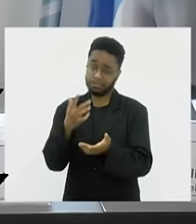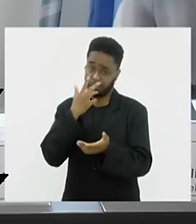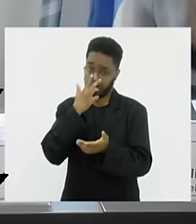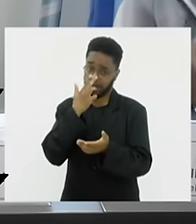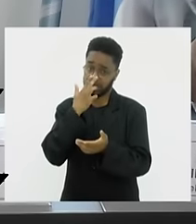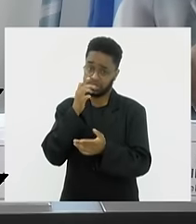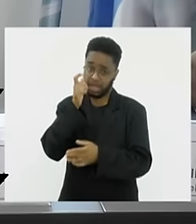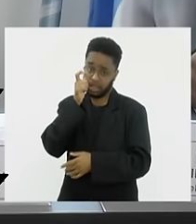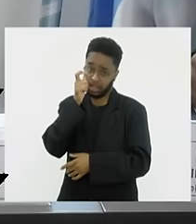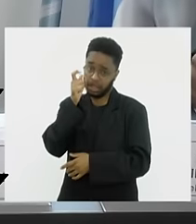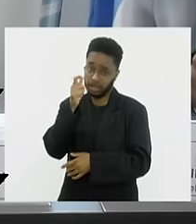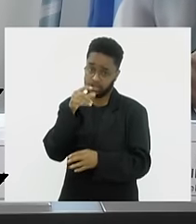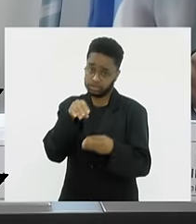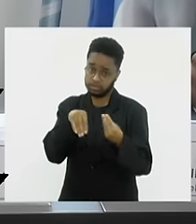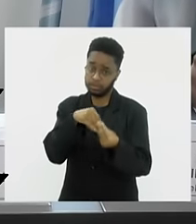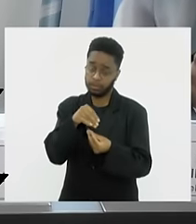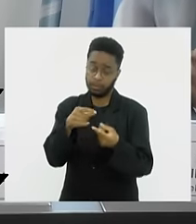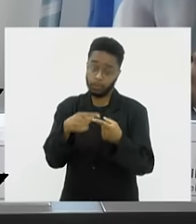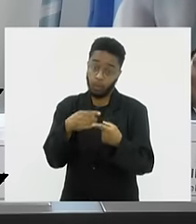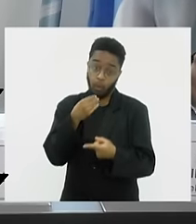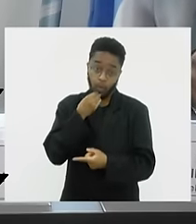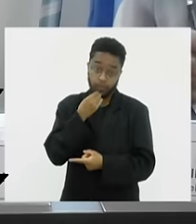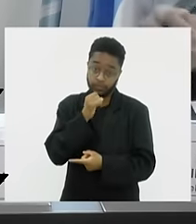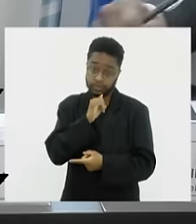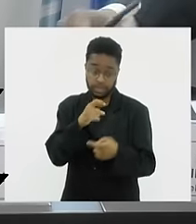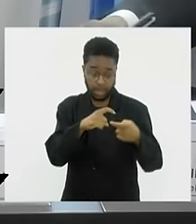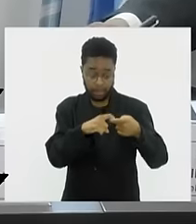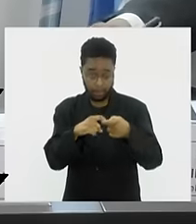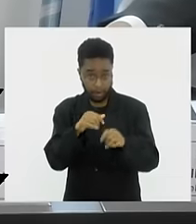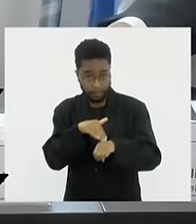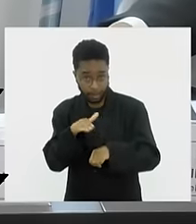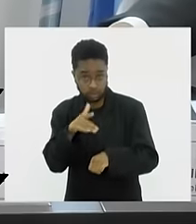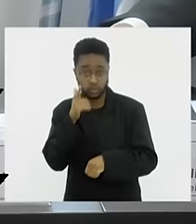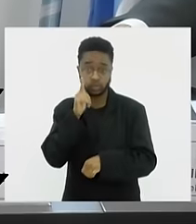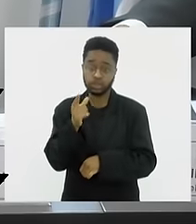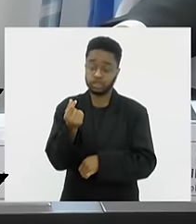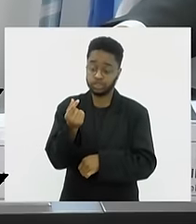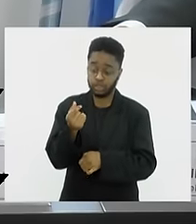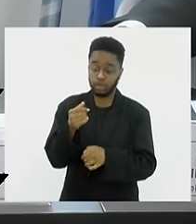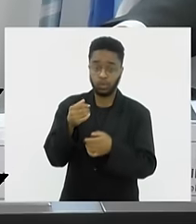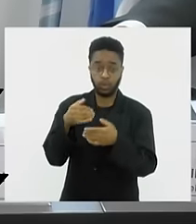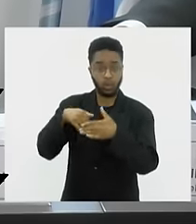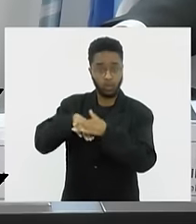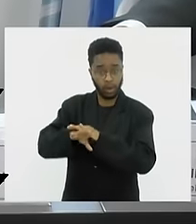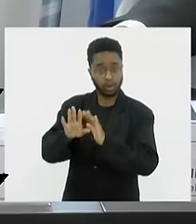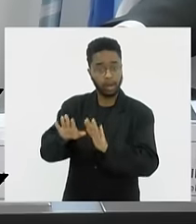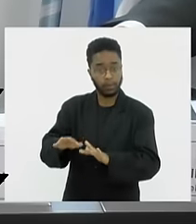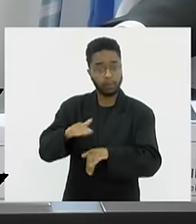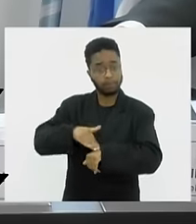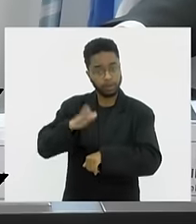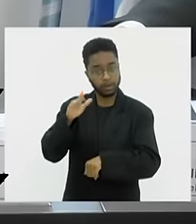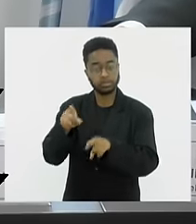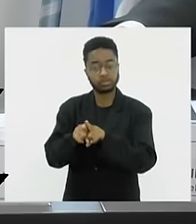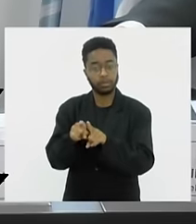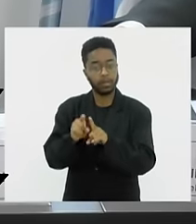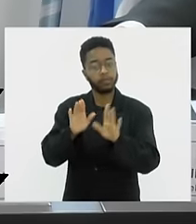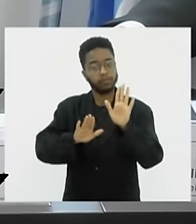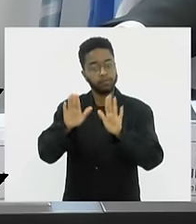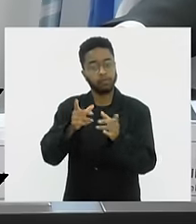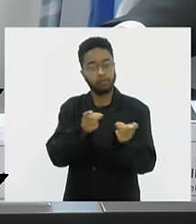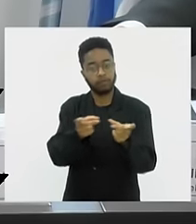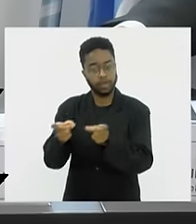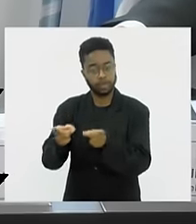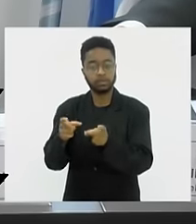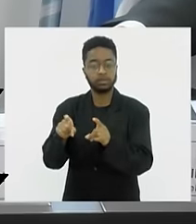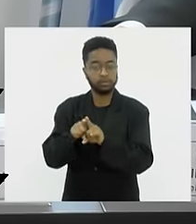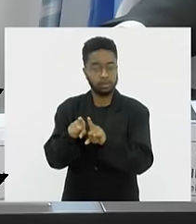interesse. Porque, por óbvio, quanto mais se reboca, mais se ganha nas diárias e mais se ganha nos leilões, todos eles irregulares. Porque